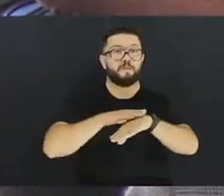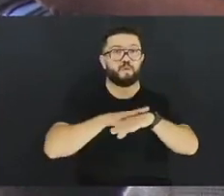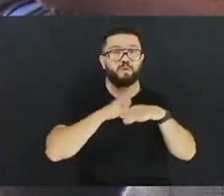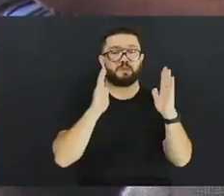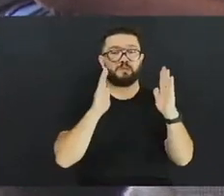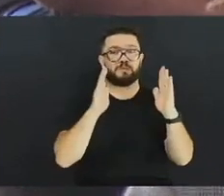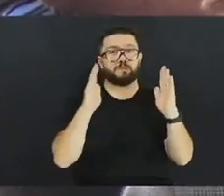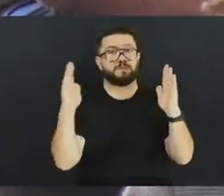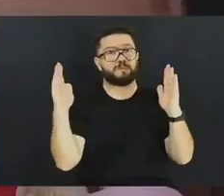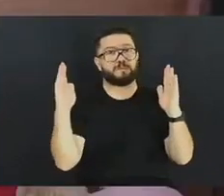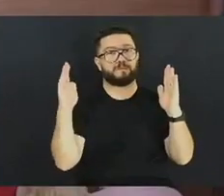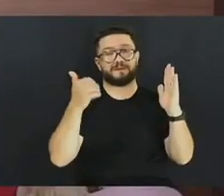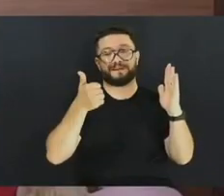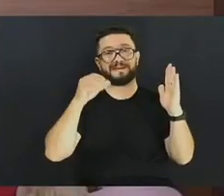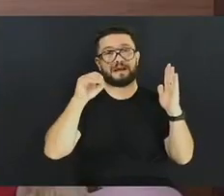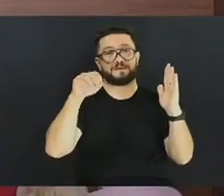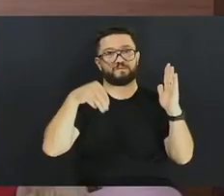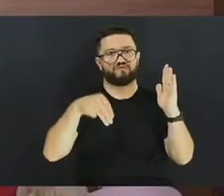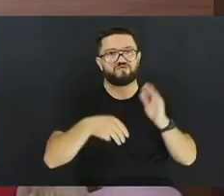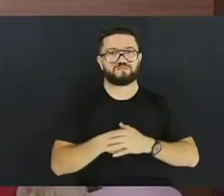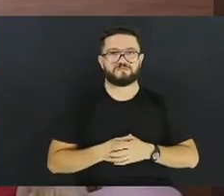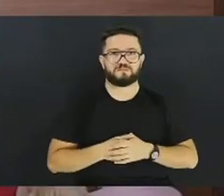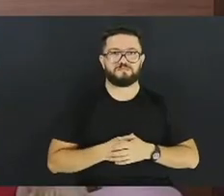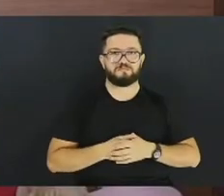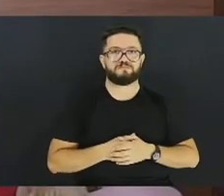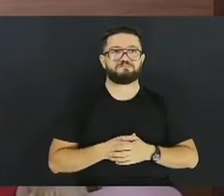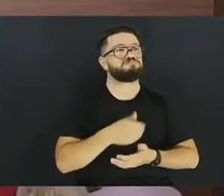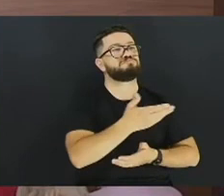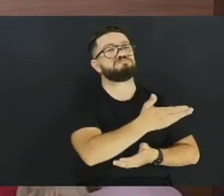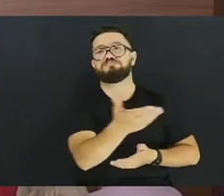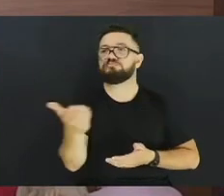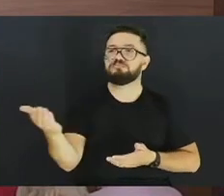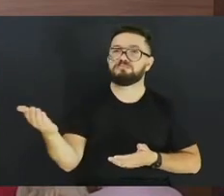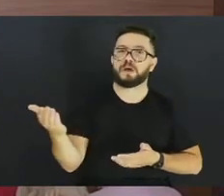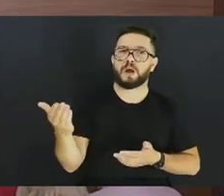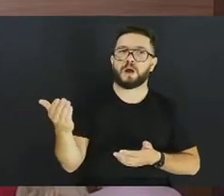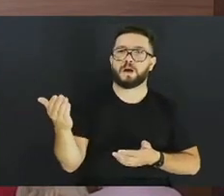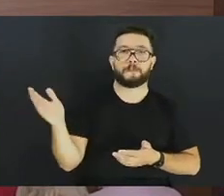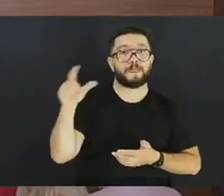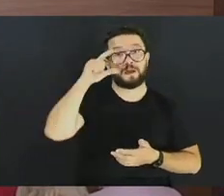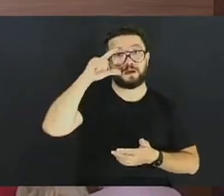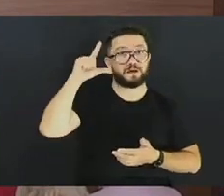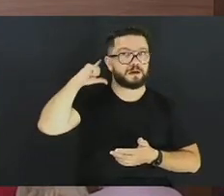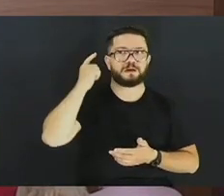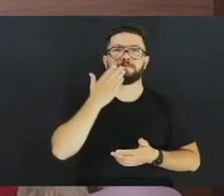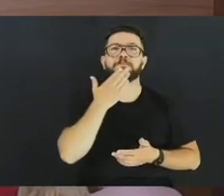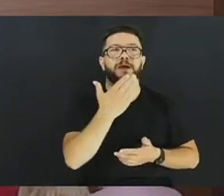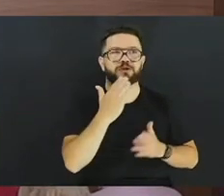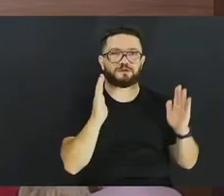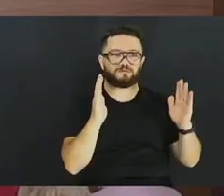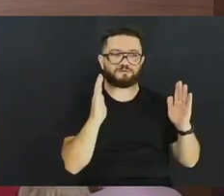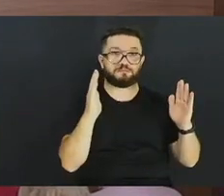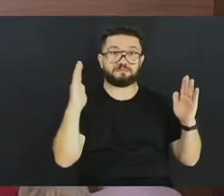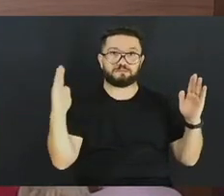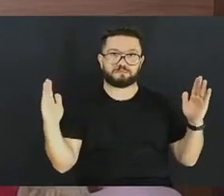minutos. Coloco em deliberação do plenário, pedido do vereador Hernani, autor da proposição da Tribuna Livre, prorrogação da mesma por